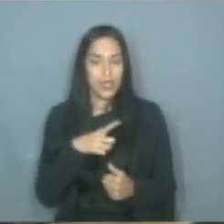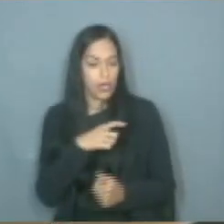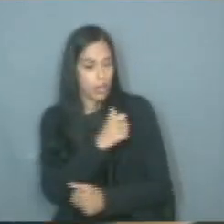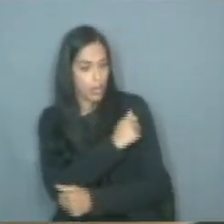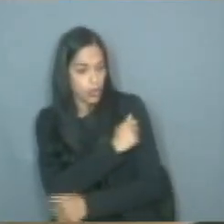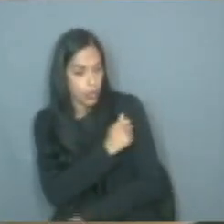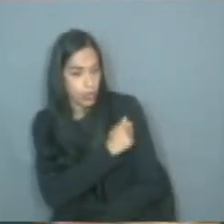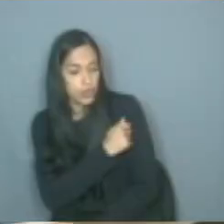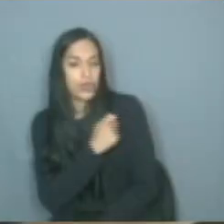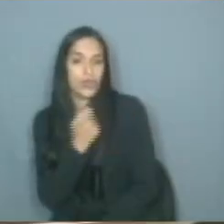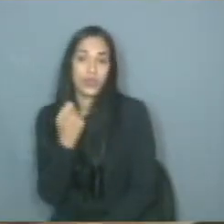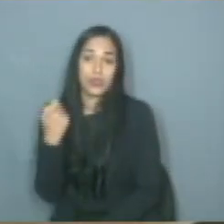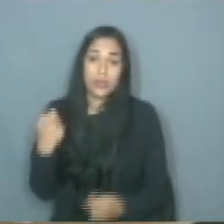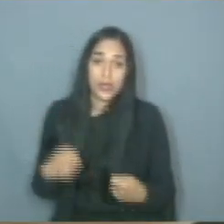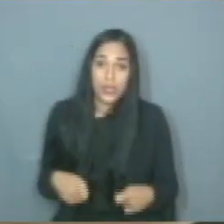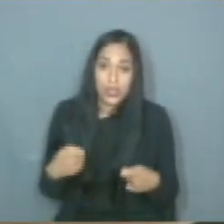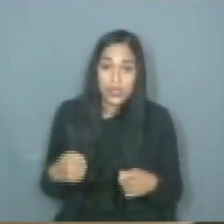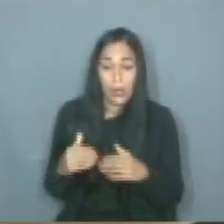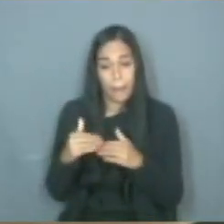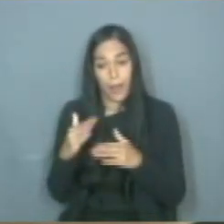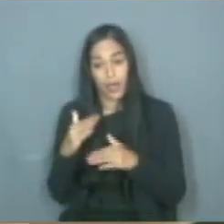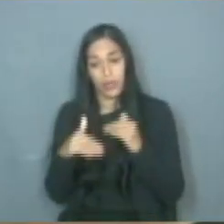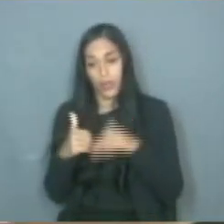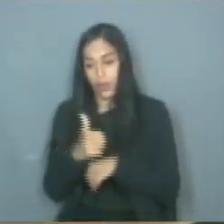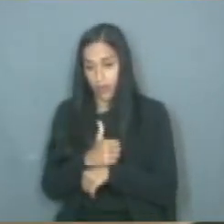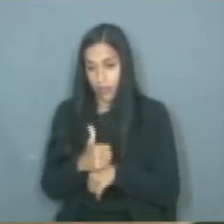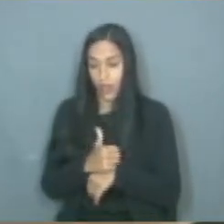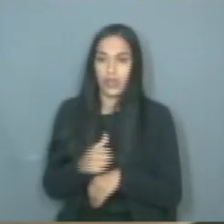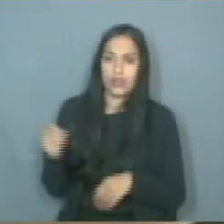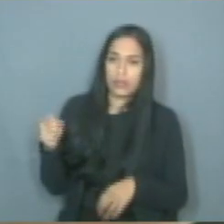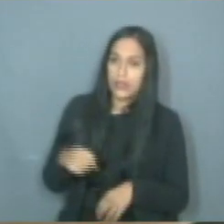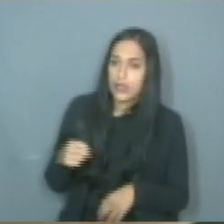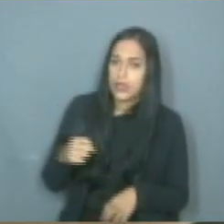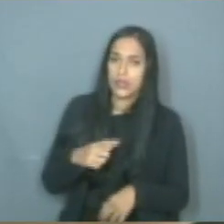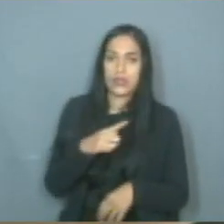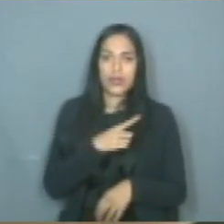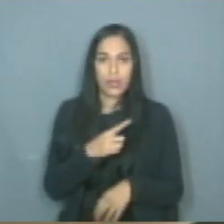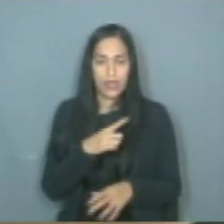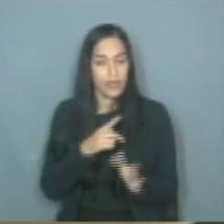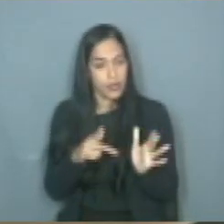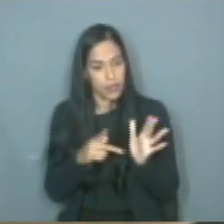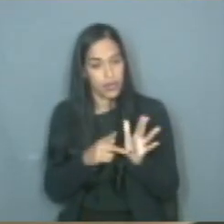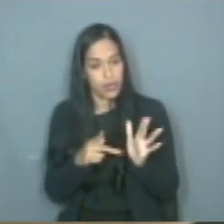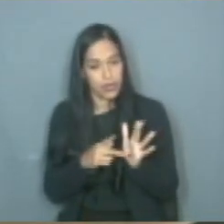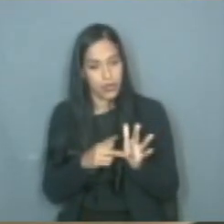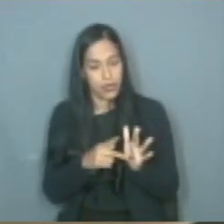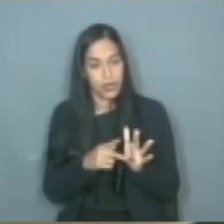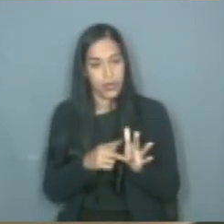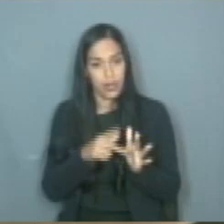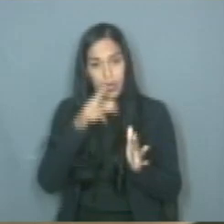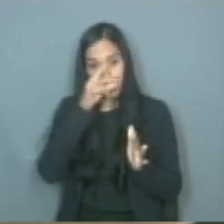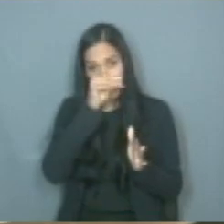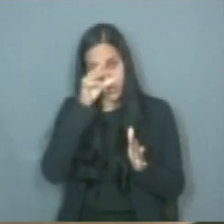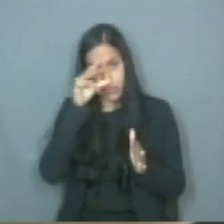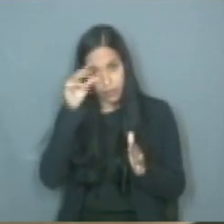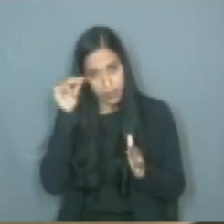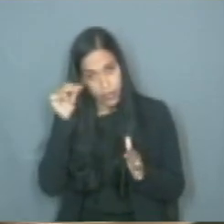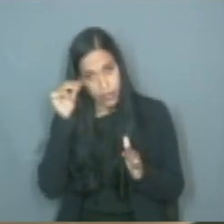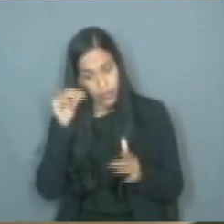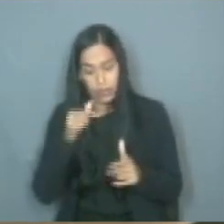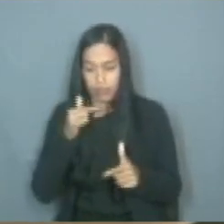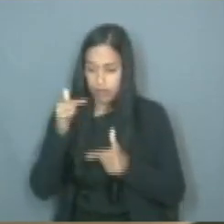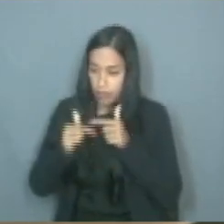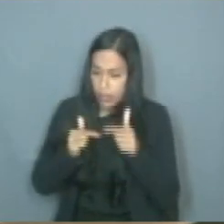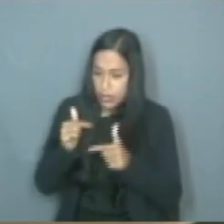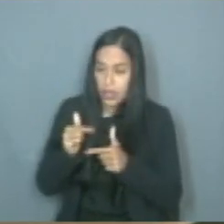alunos precisando mais profissionais? Lógico, é verdade. Mas que a prefeitura, o que o prefeito está